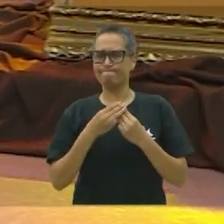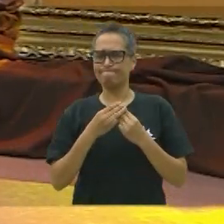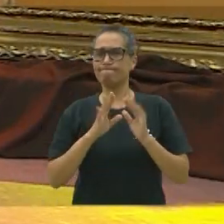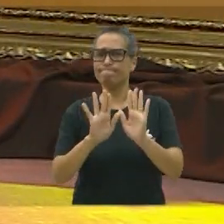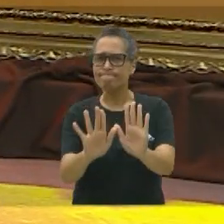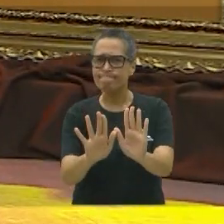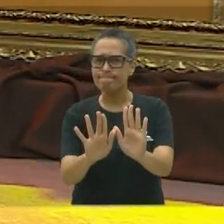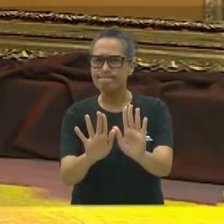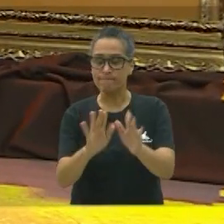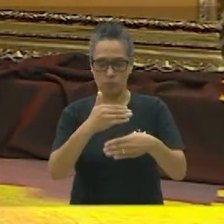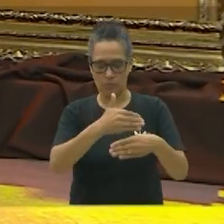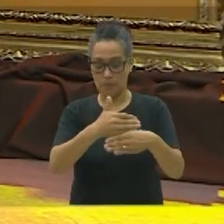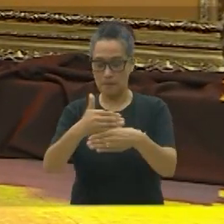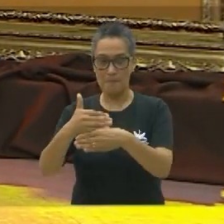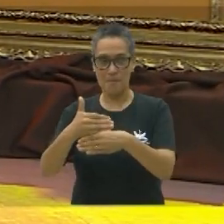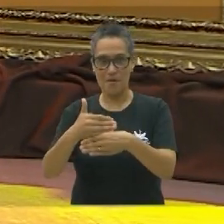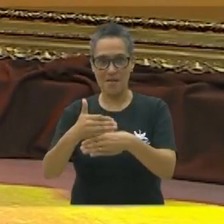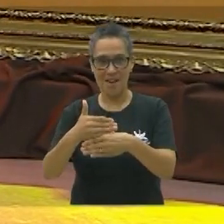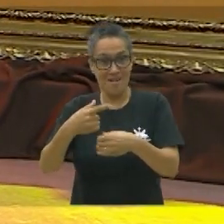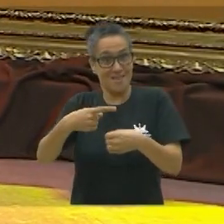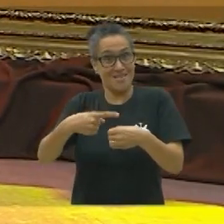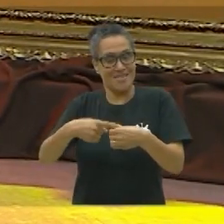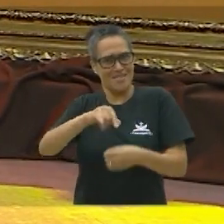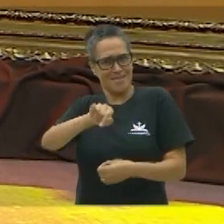as muralhas de Jericó foram 40 anos.